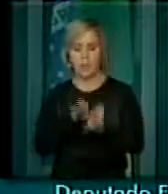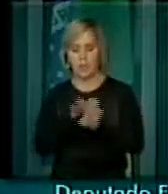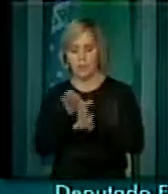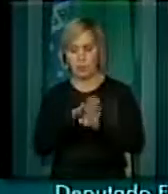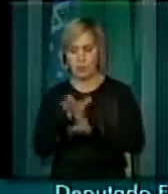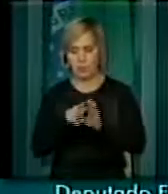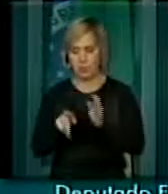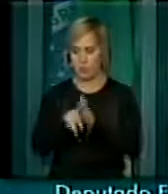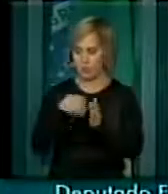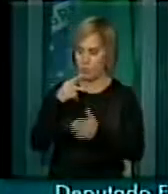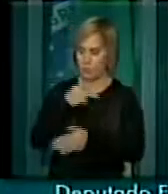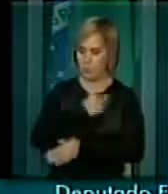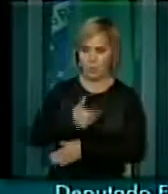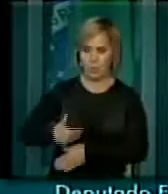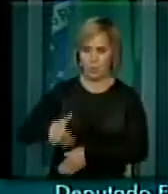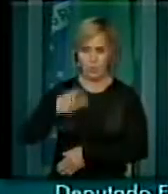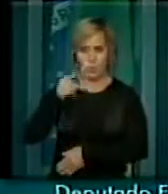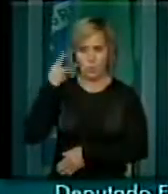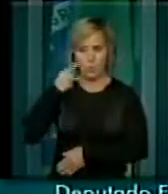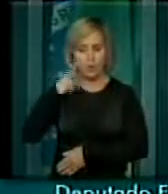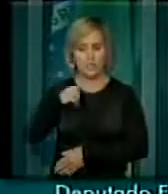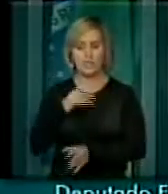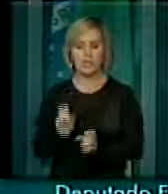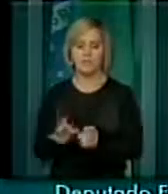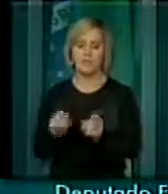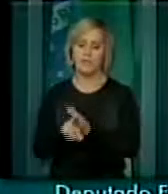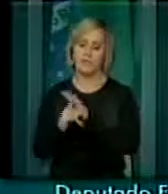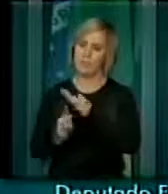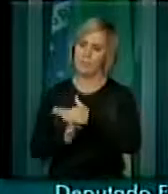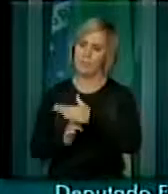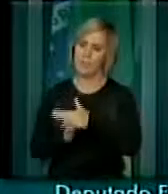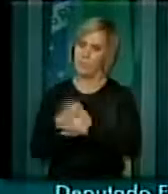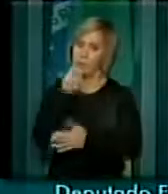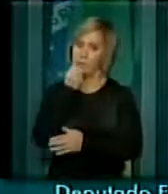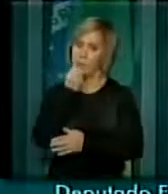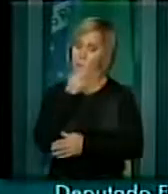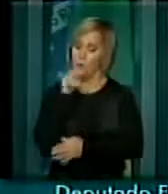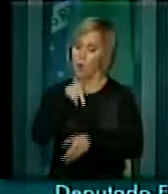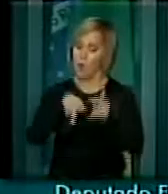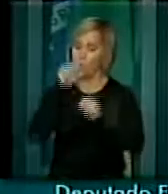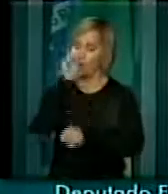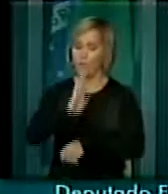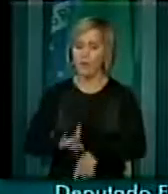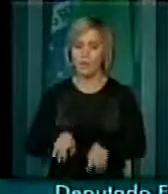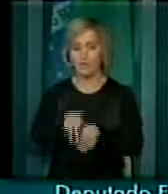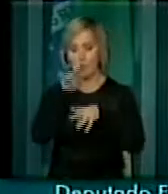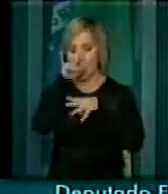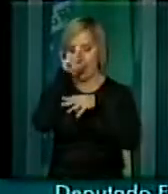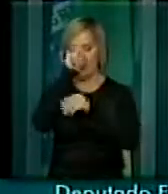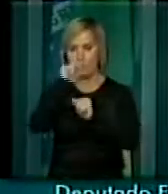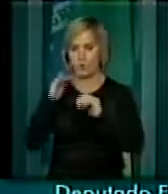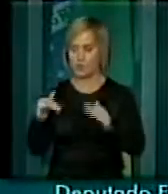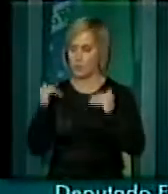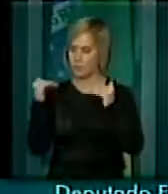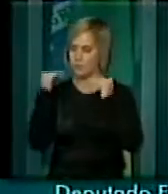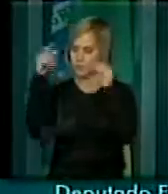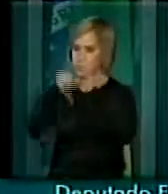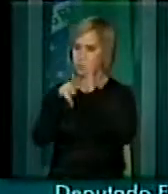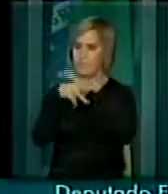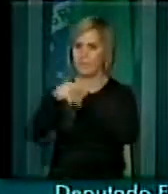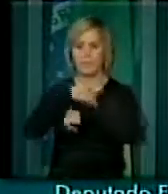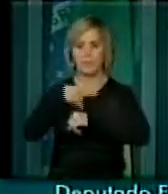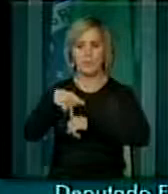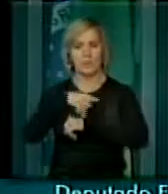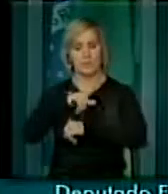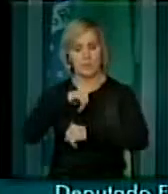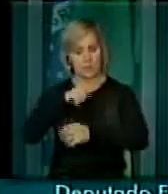política de vender esse patrimônio. Ainda bem que o povo brasileiro, que as forças progressistas desse país